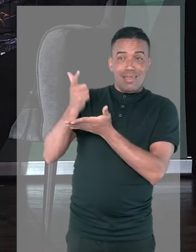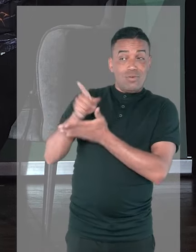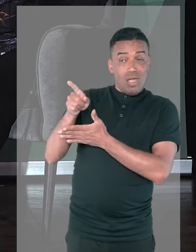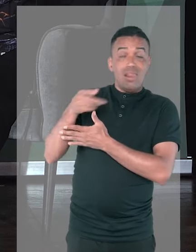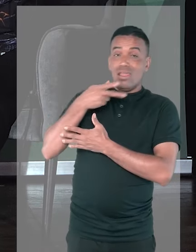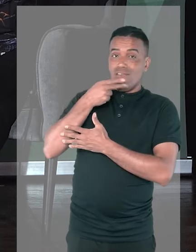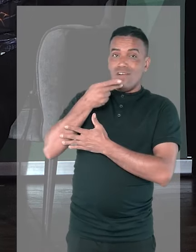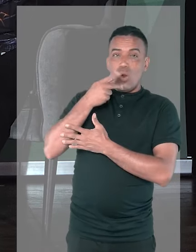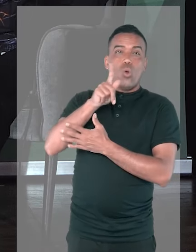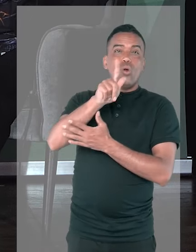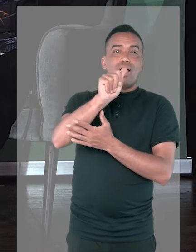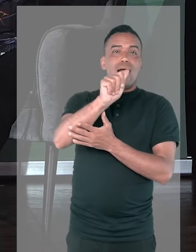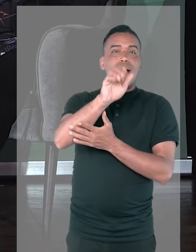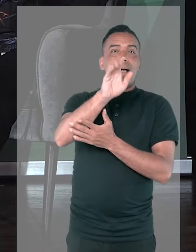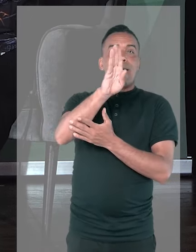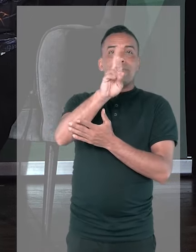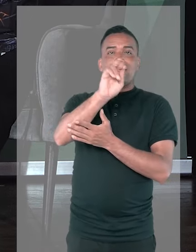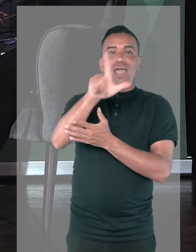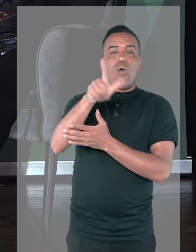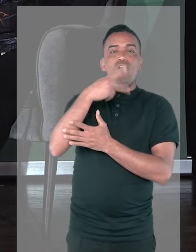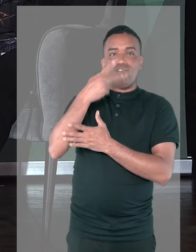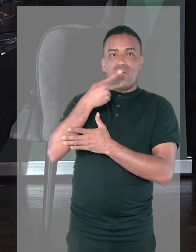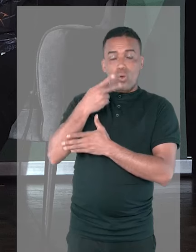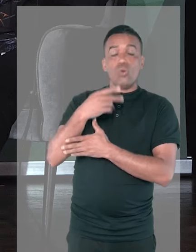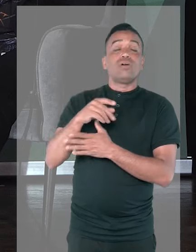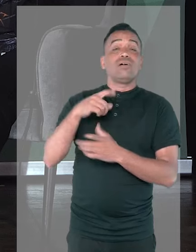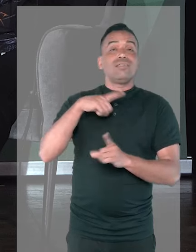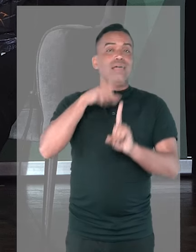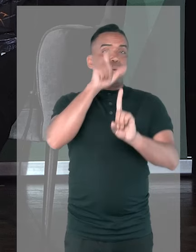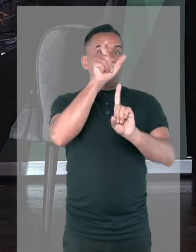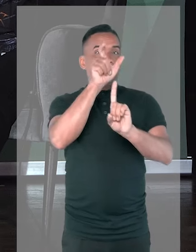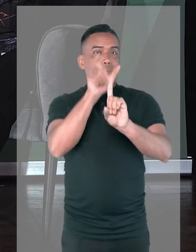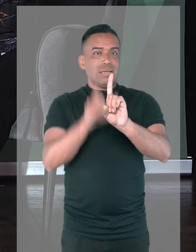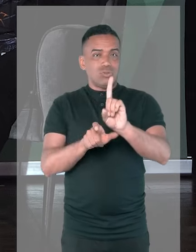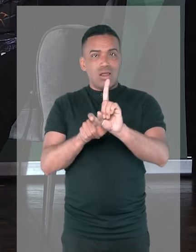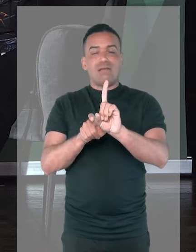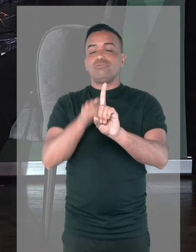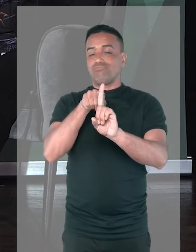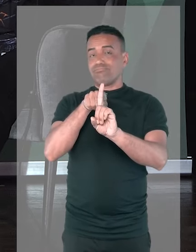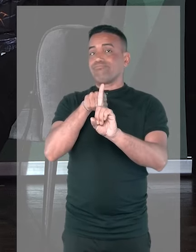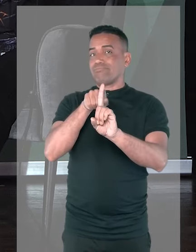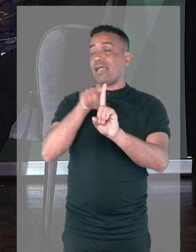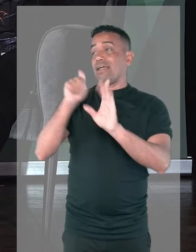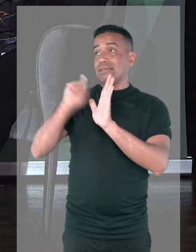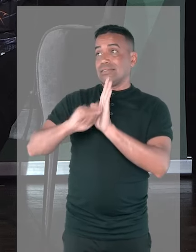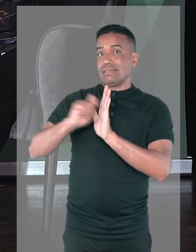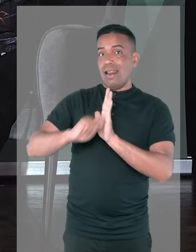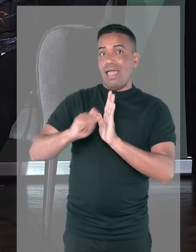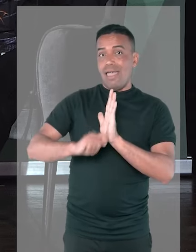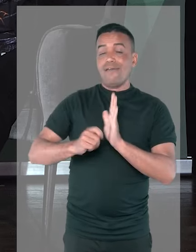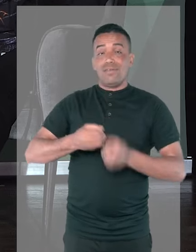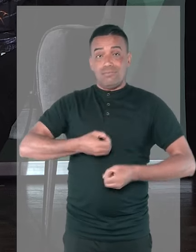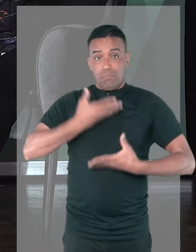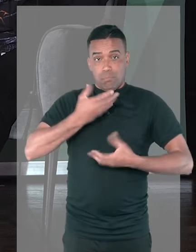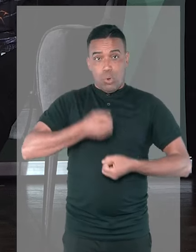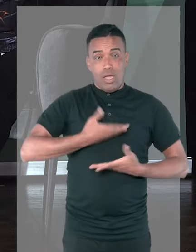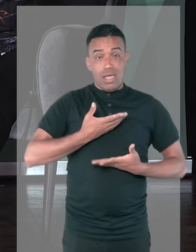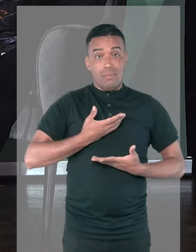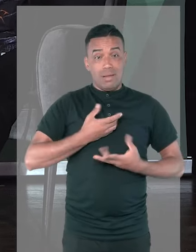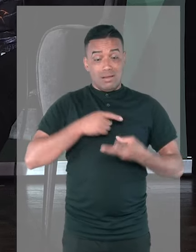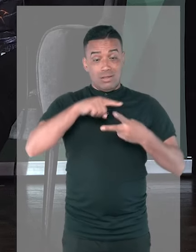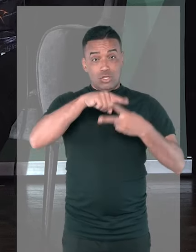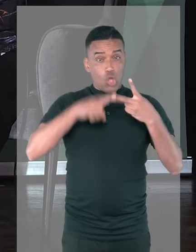mencionados pelo Gabriel, tem um personagem que que escreve poemas. 2 desses